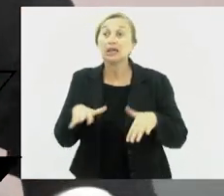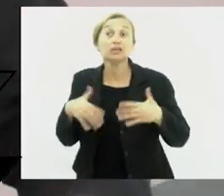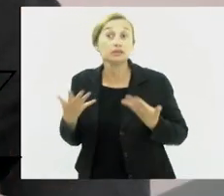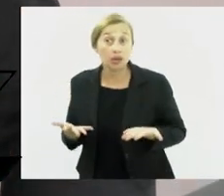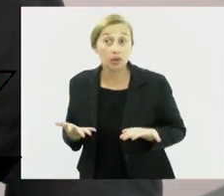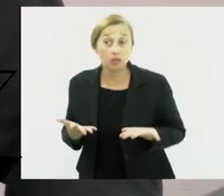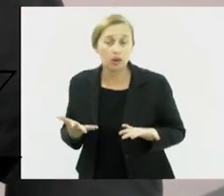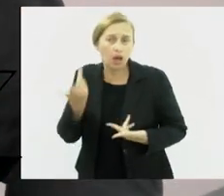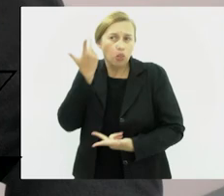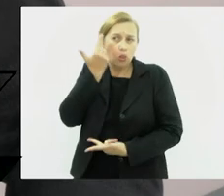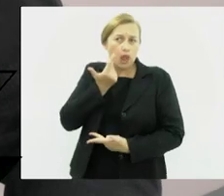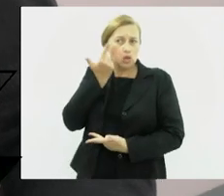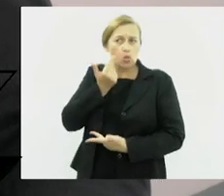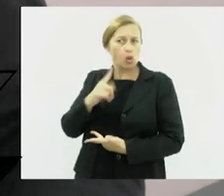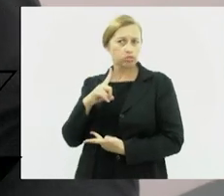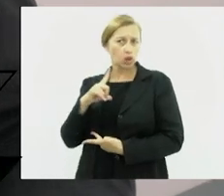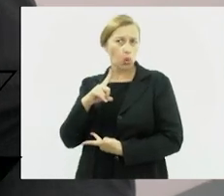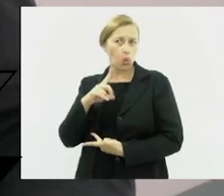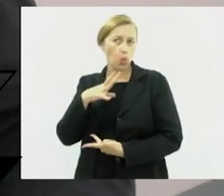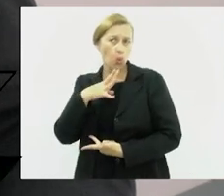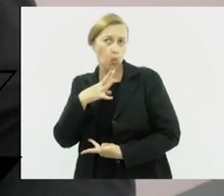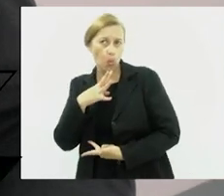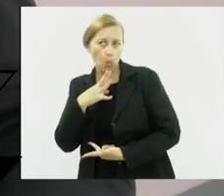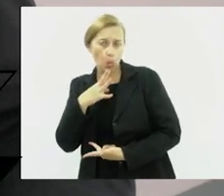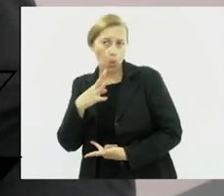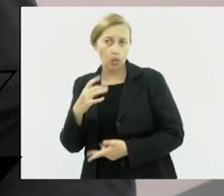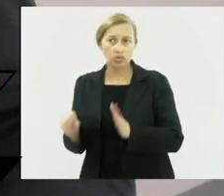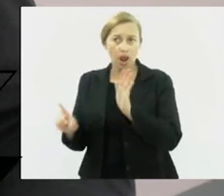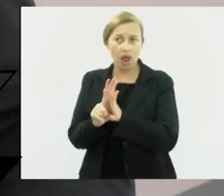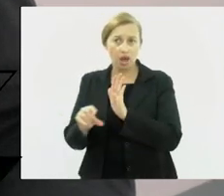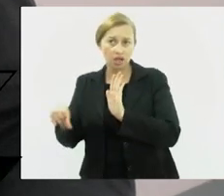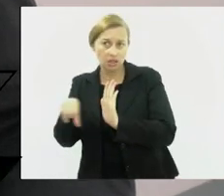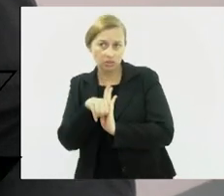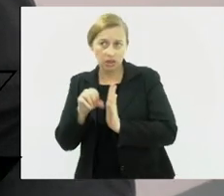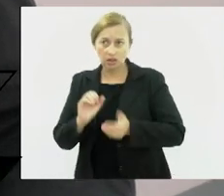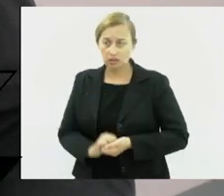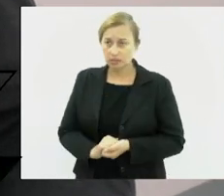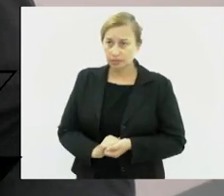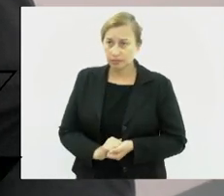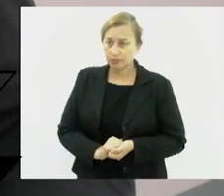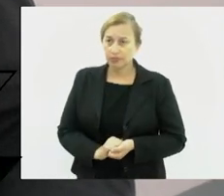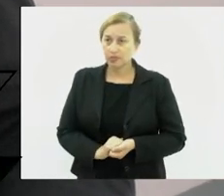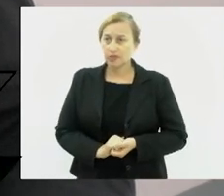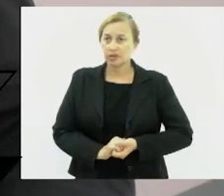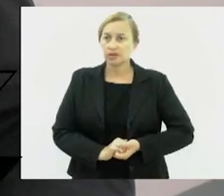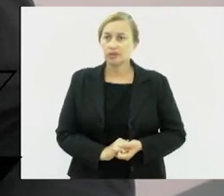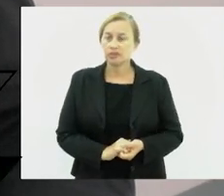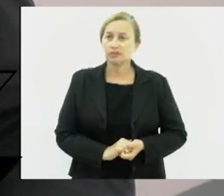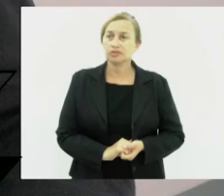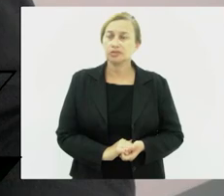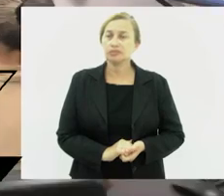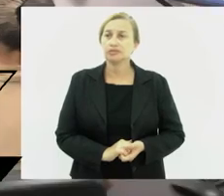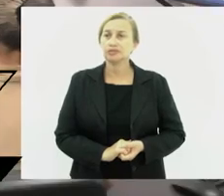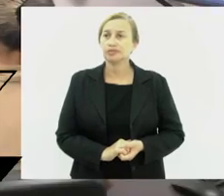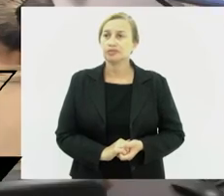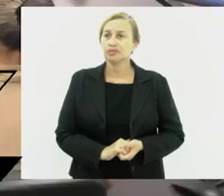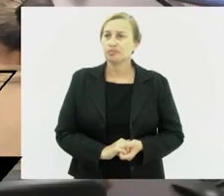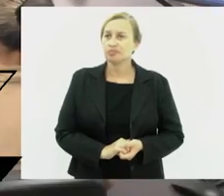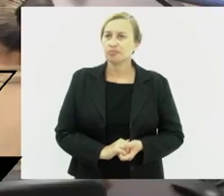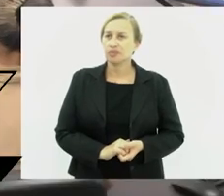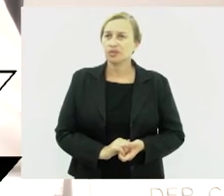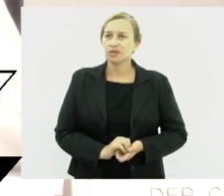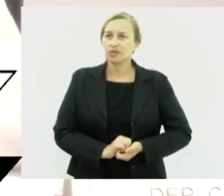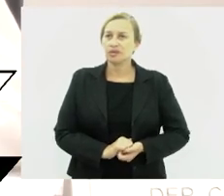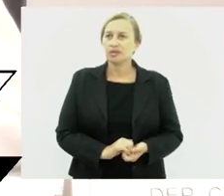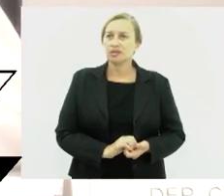era natural que ele tenha o conhecimento em relação à legislação criminal, que é pertinente, e também à legislação administrativa. Ora, Vossa Excelência está falando